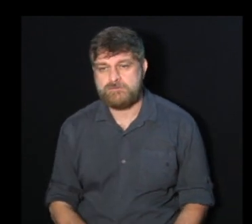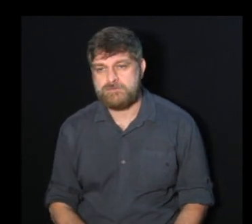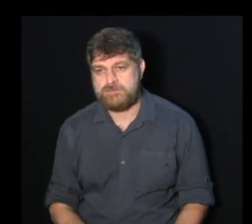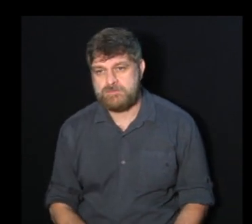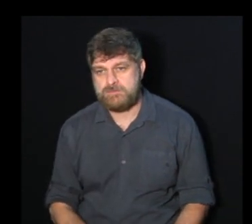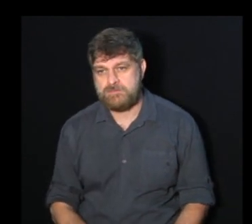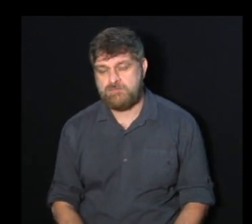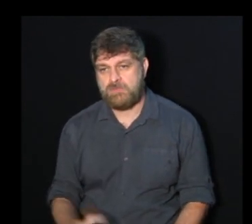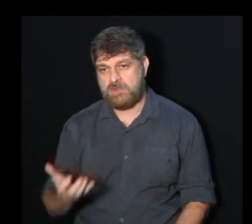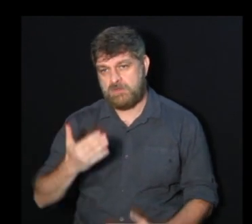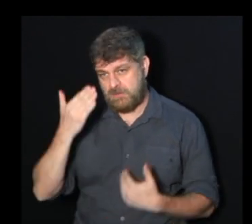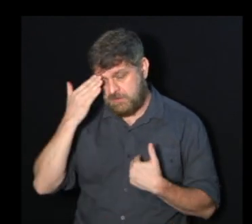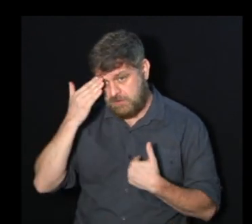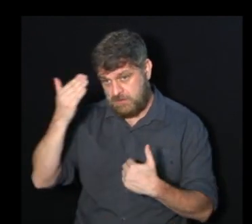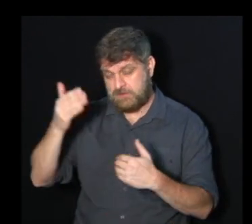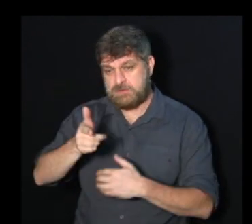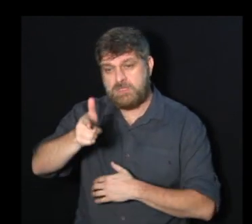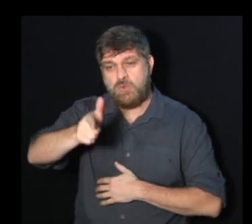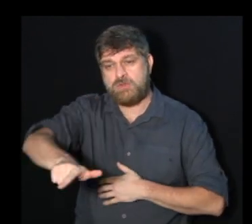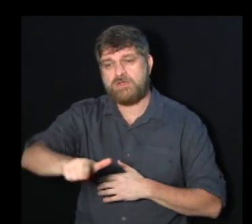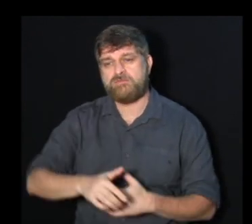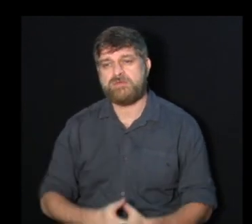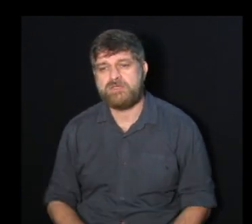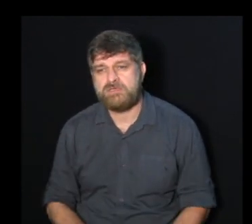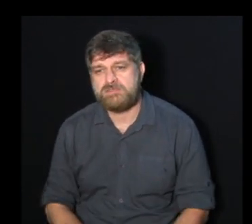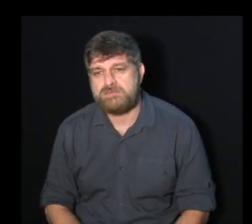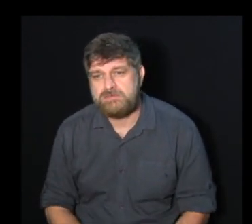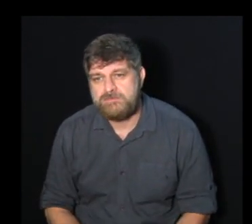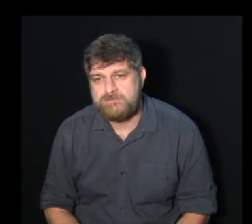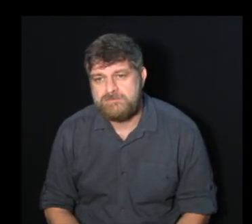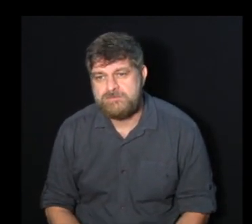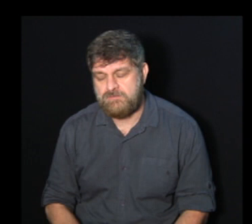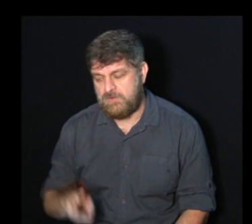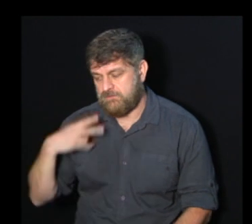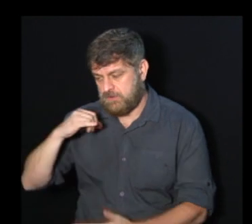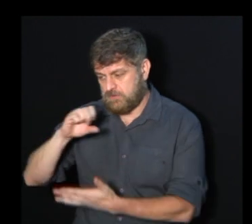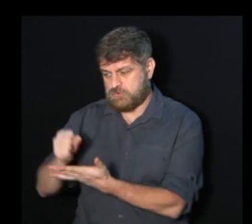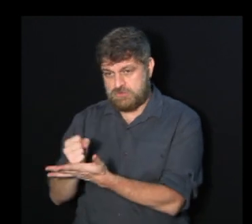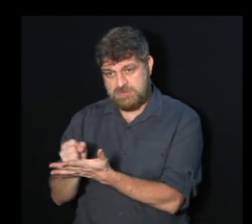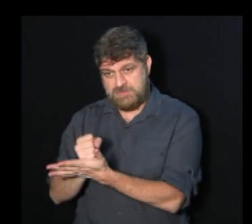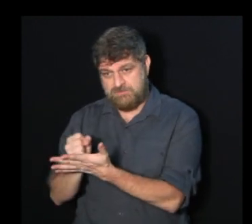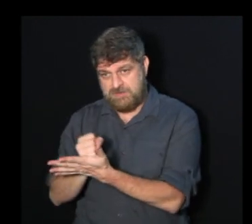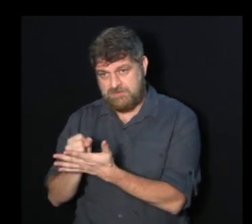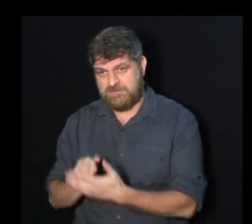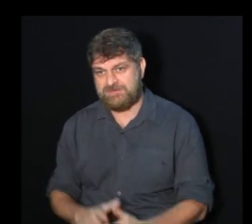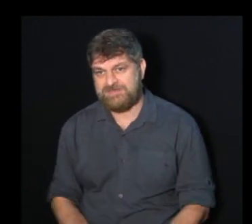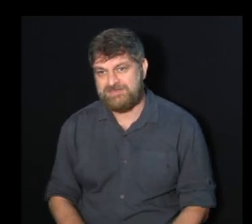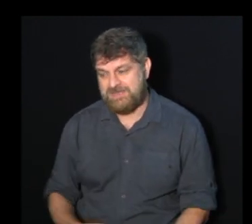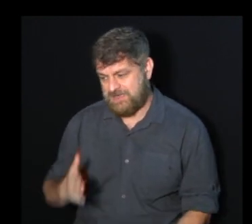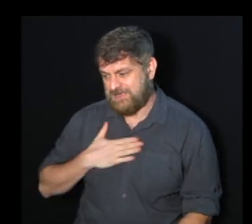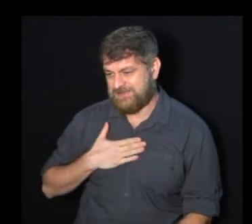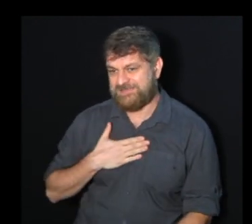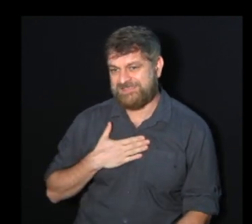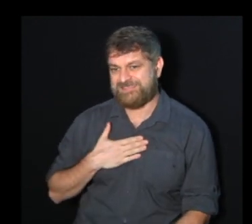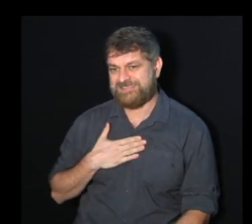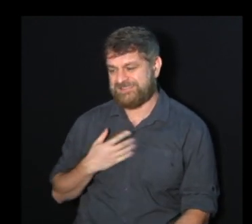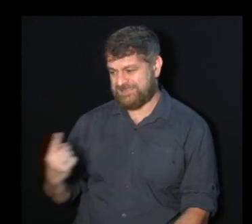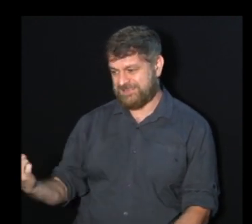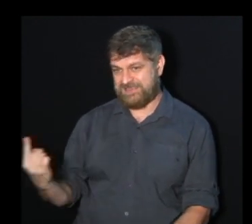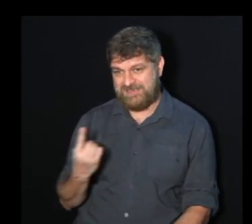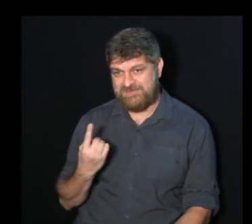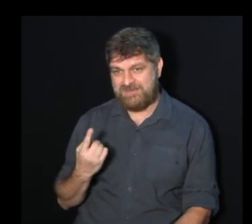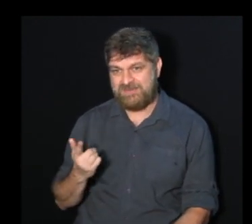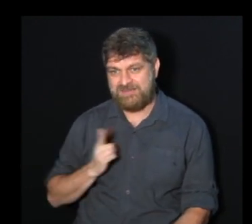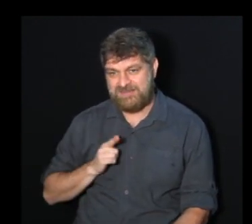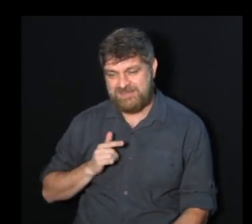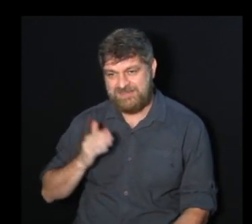Bom, eu queria agradecer mais uma vez. O Jorge foi nosso paciente também, né, Jorge? Já entende um